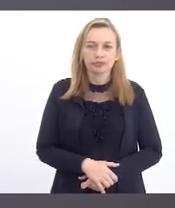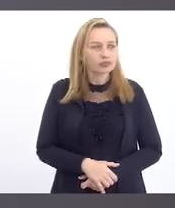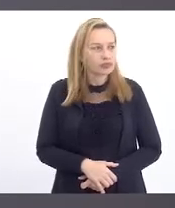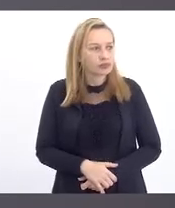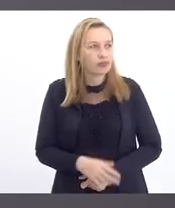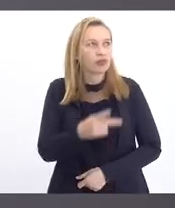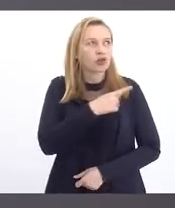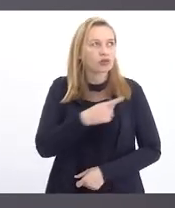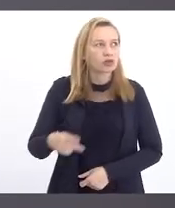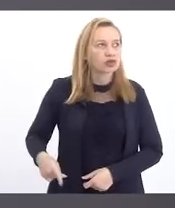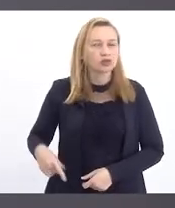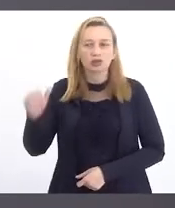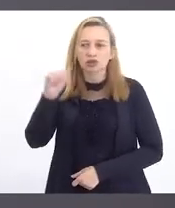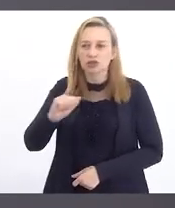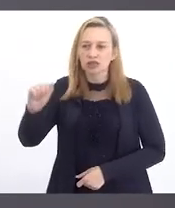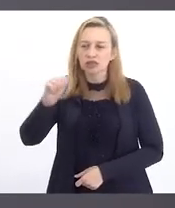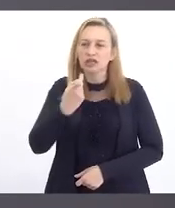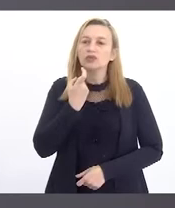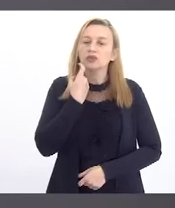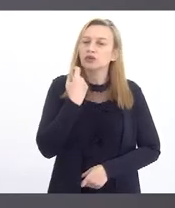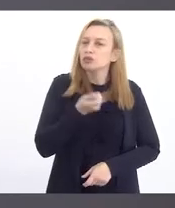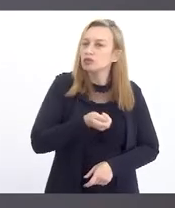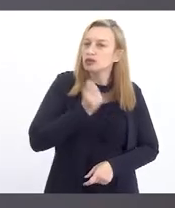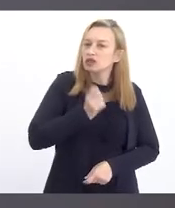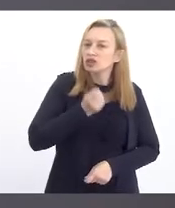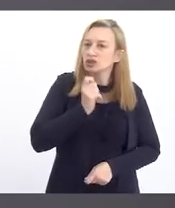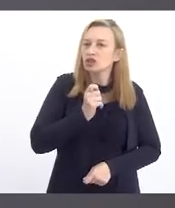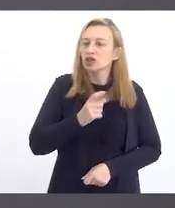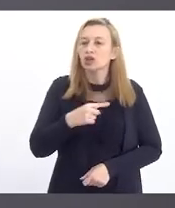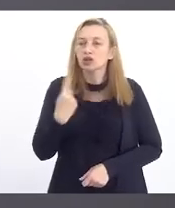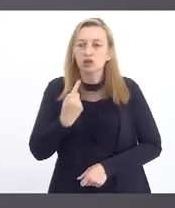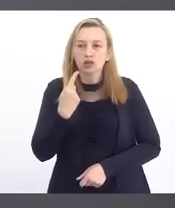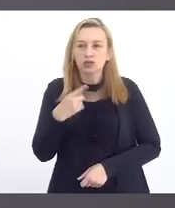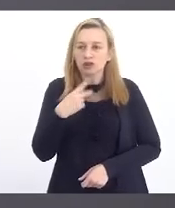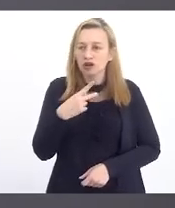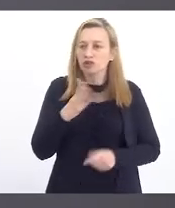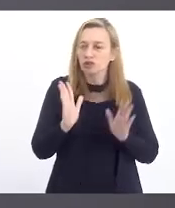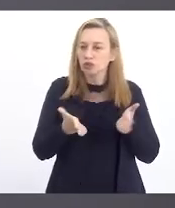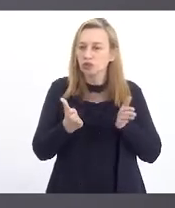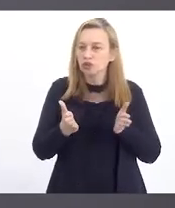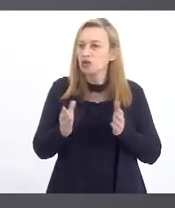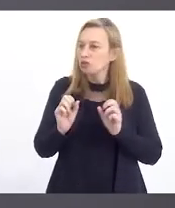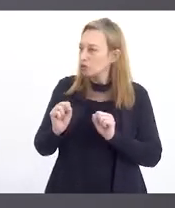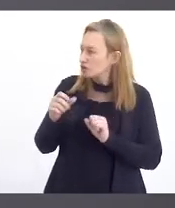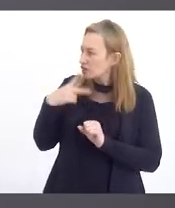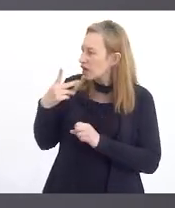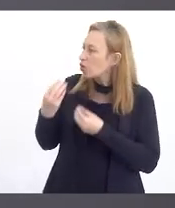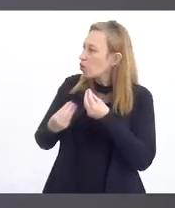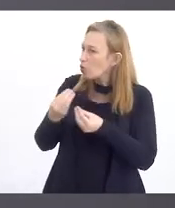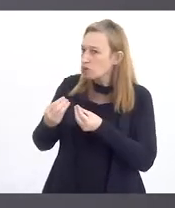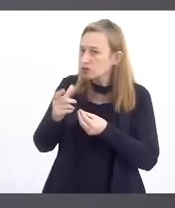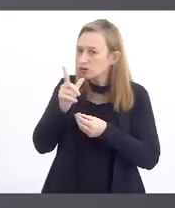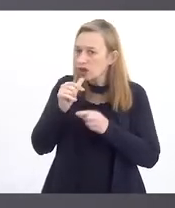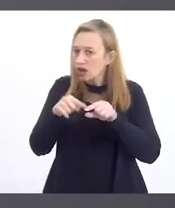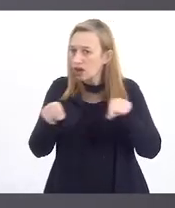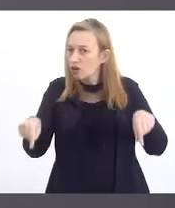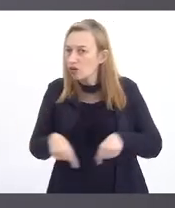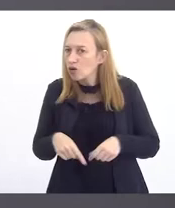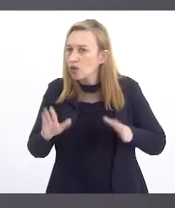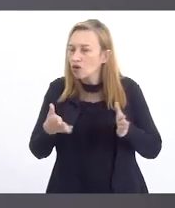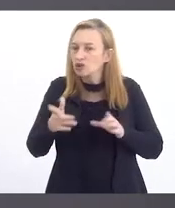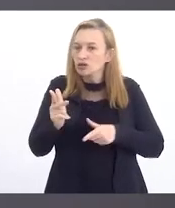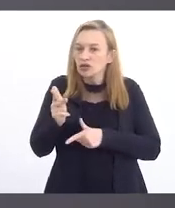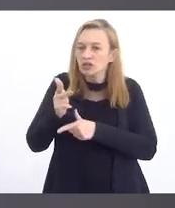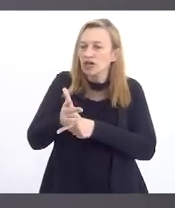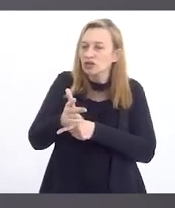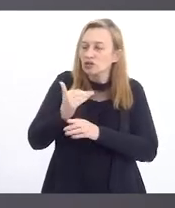Presidente da Associação dos Pescadores, nós estamos bombeando hoje, ele poderia dar uma declaração, como é que está a lagoa hoje? Ele tem mandado um vídeo para